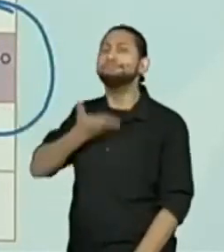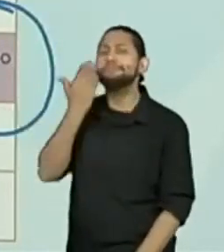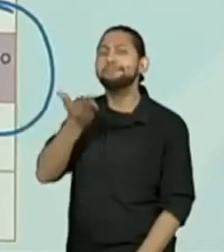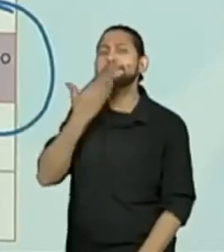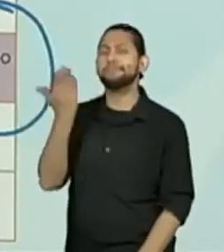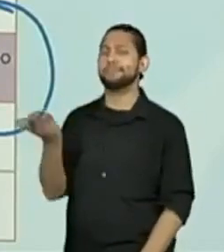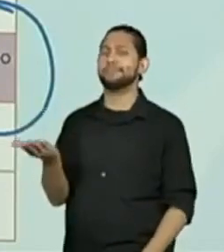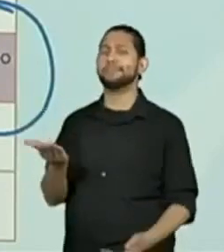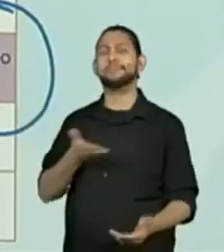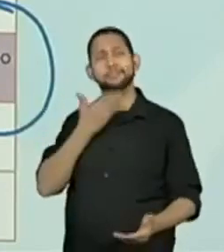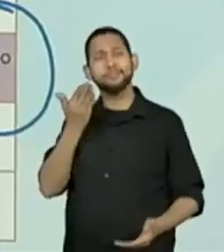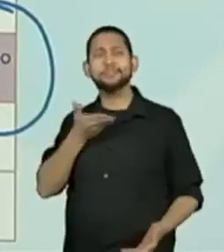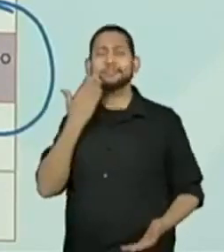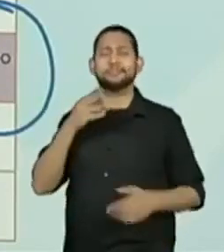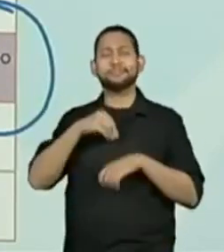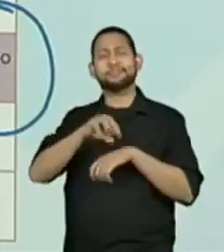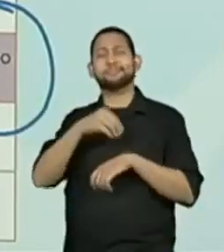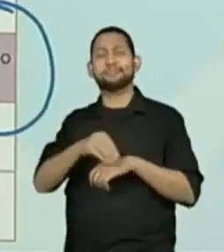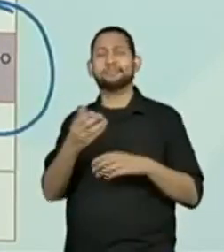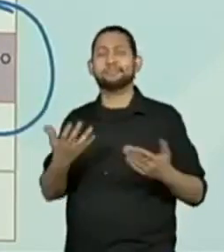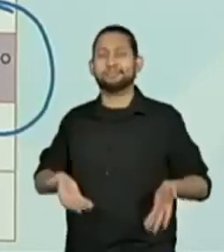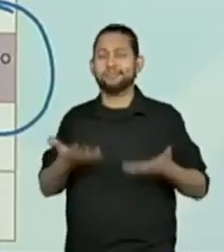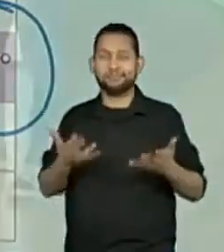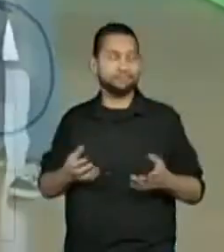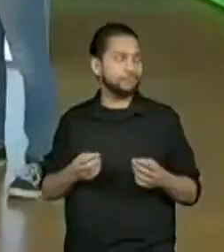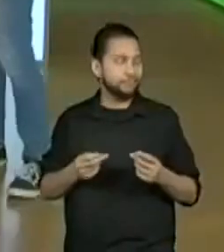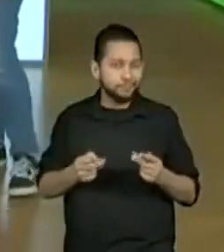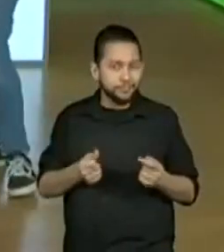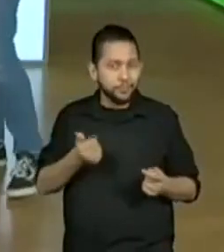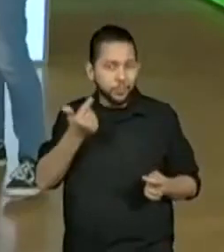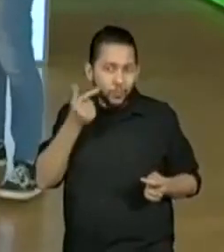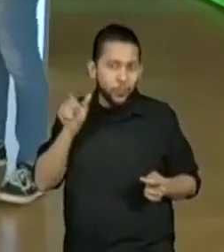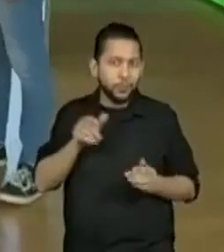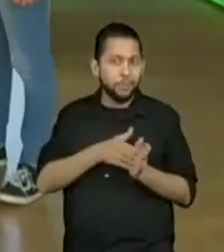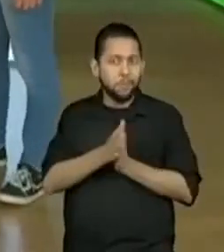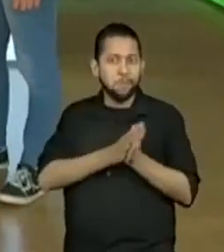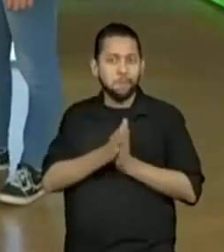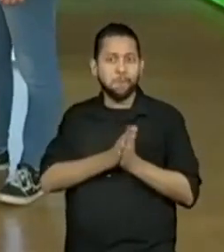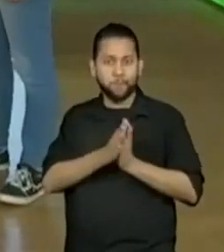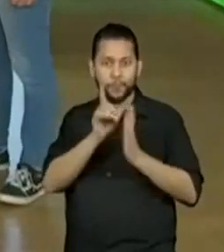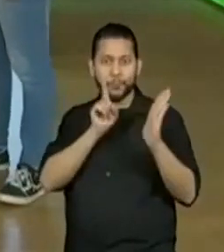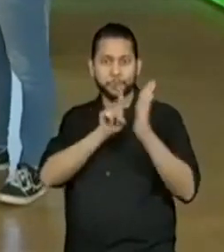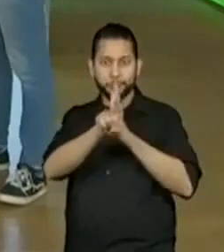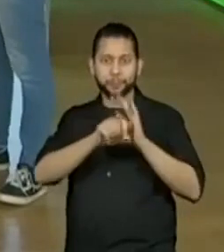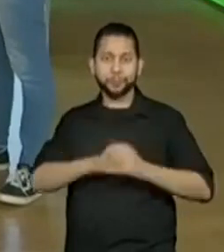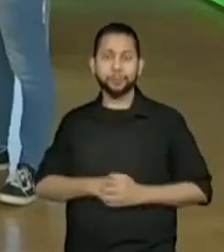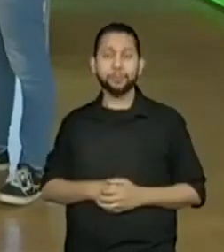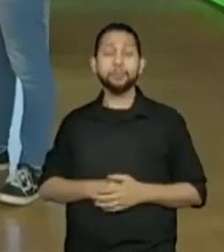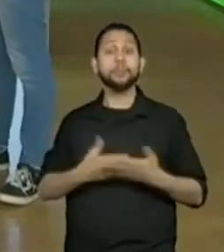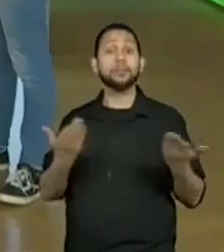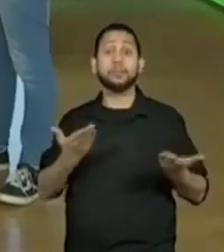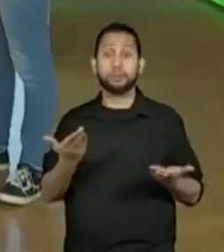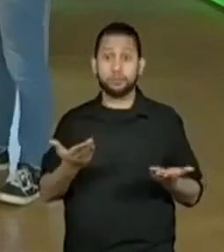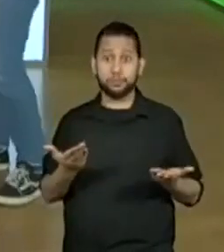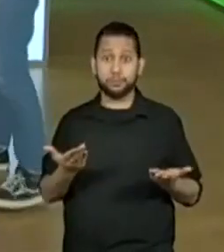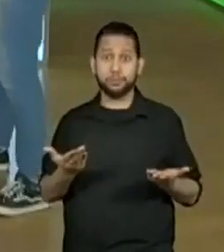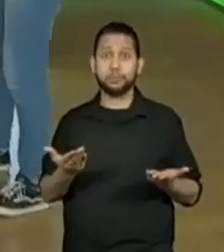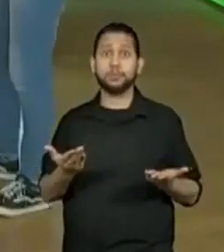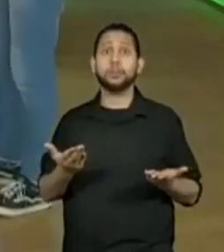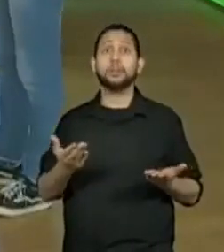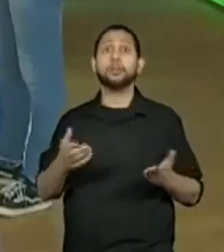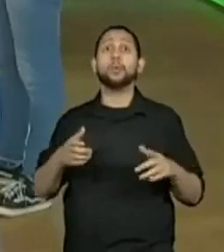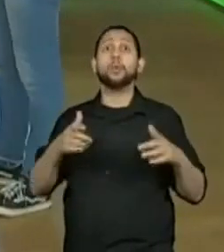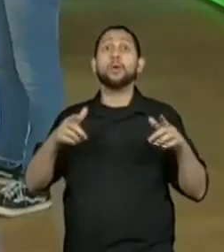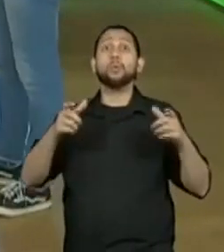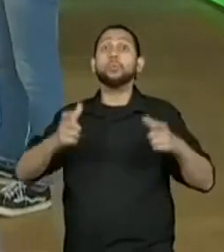moleza, não tem problema. Tá moleza, né? Tá moleza. Tá moleza. Mas aí eu tenho uma outra perguntinha. Indique a saída... A saída